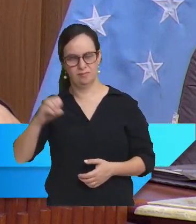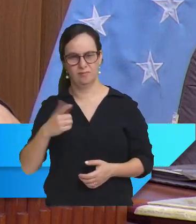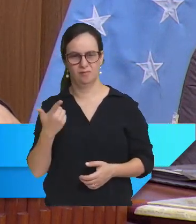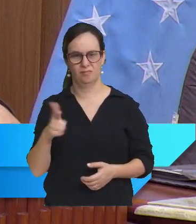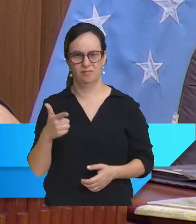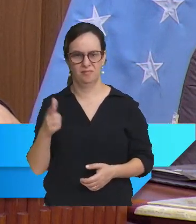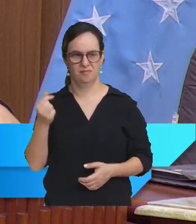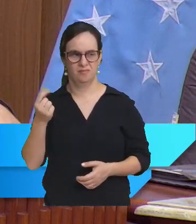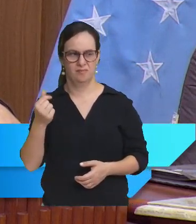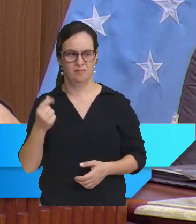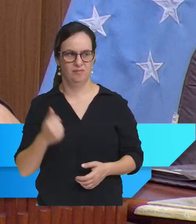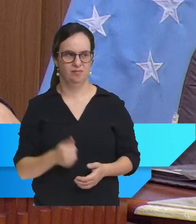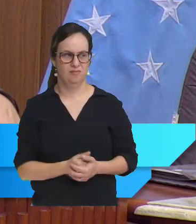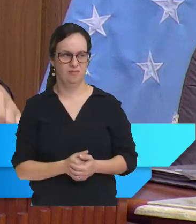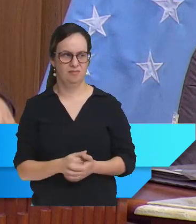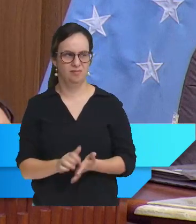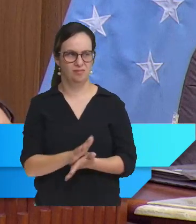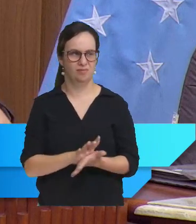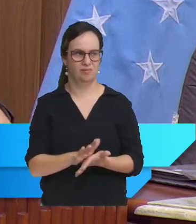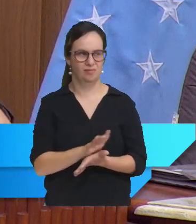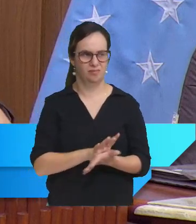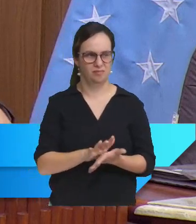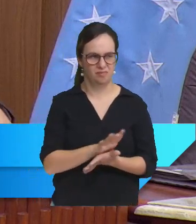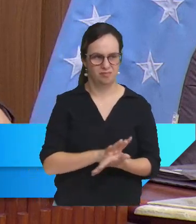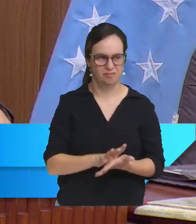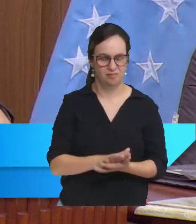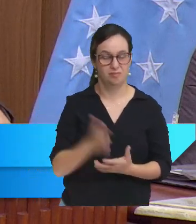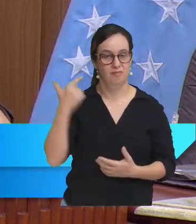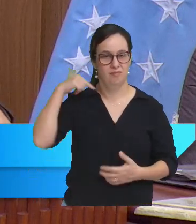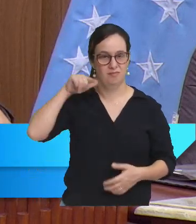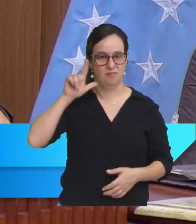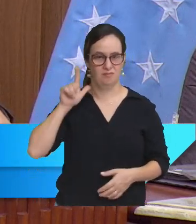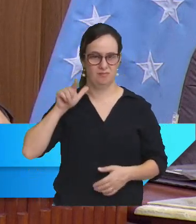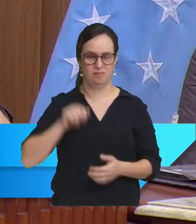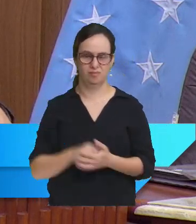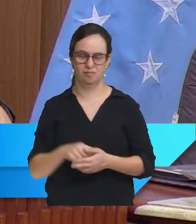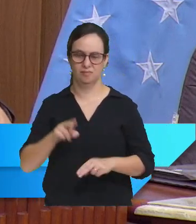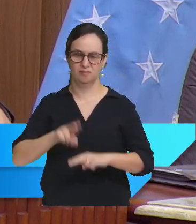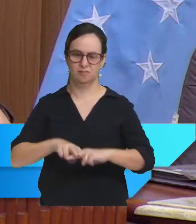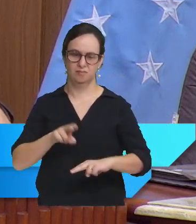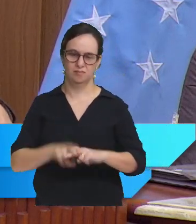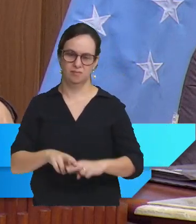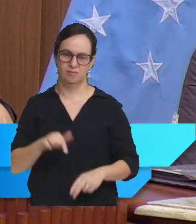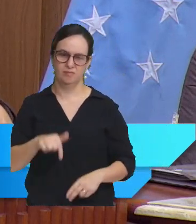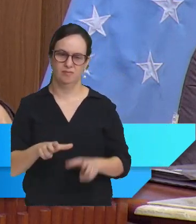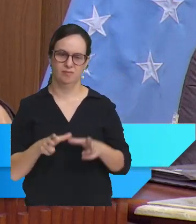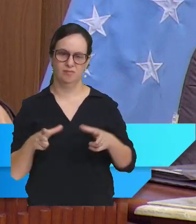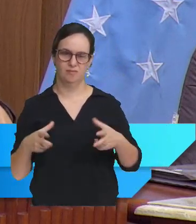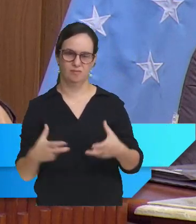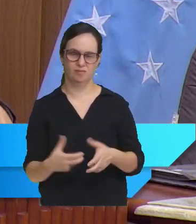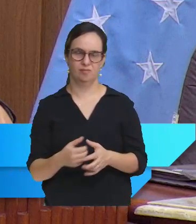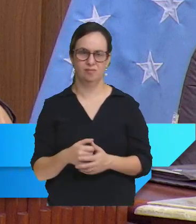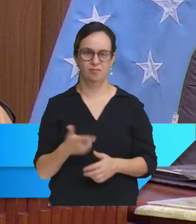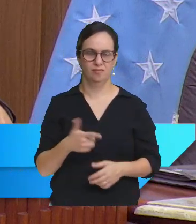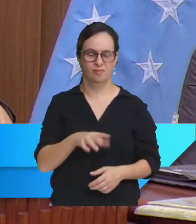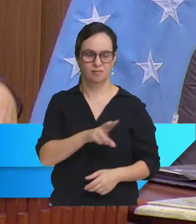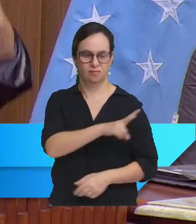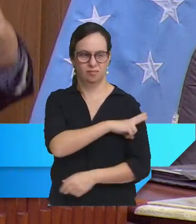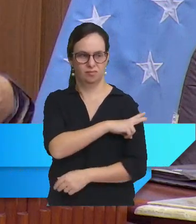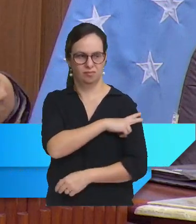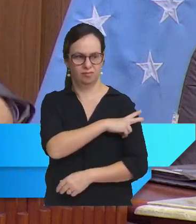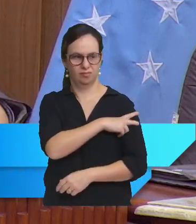consegui conquistar uma cadeira aqui na Câmara sem padrinho político, sem nenhuma aliança. Ninguém nunca foi pedir voto para mim, sempre